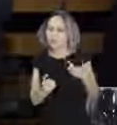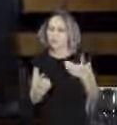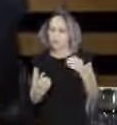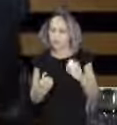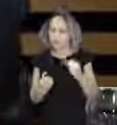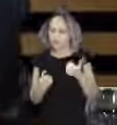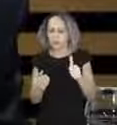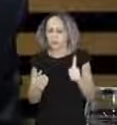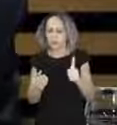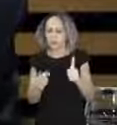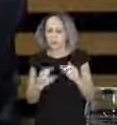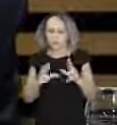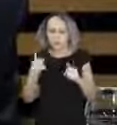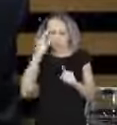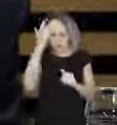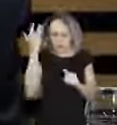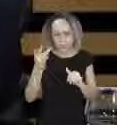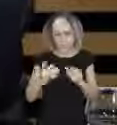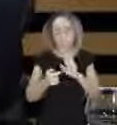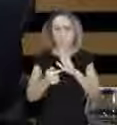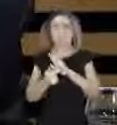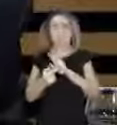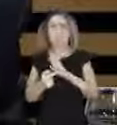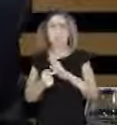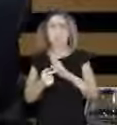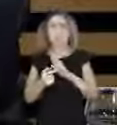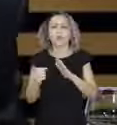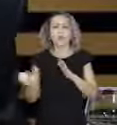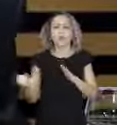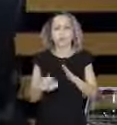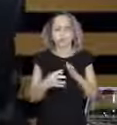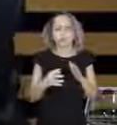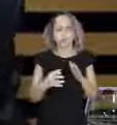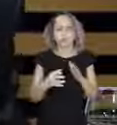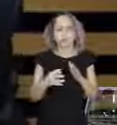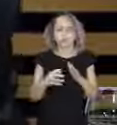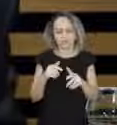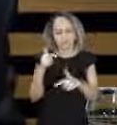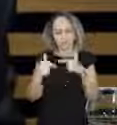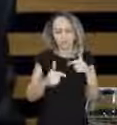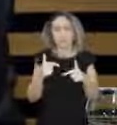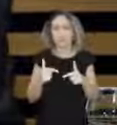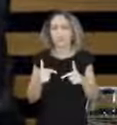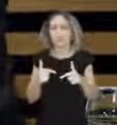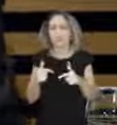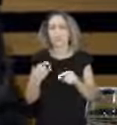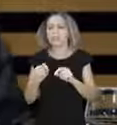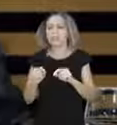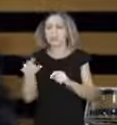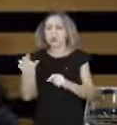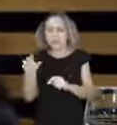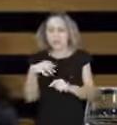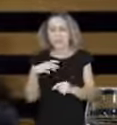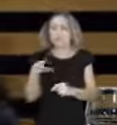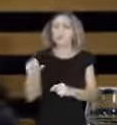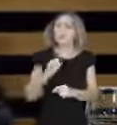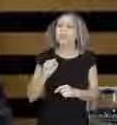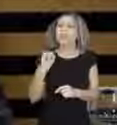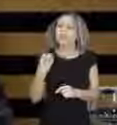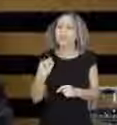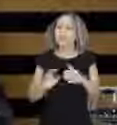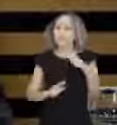só ganha o teto do INSS. E previdência complementar e facultativa, e não é